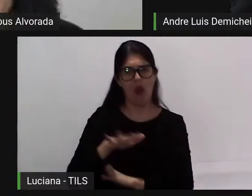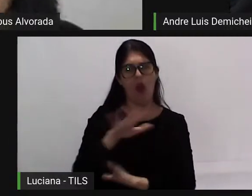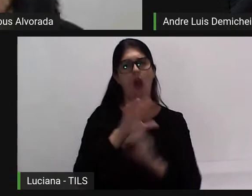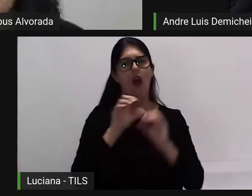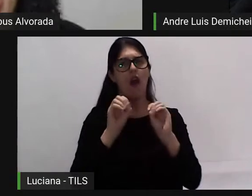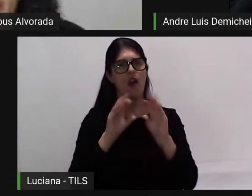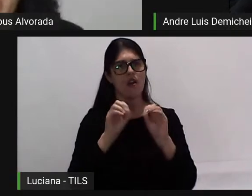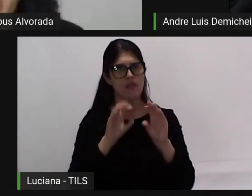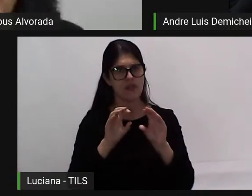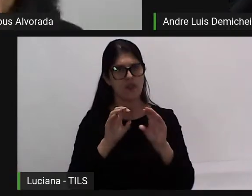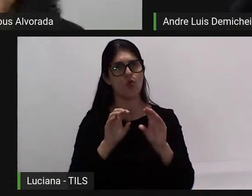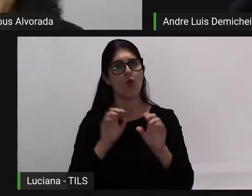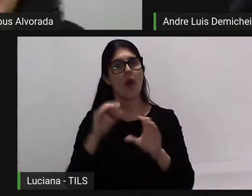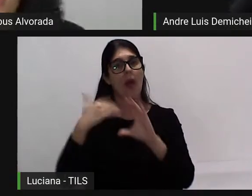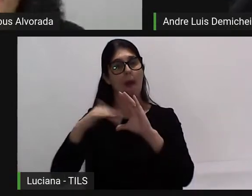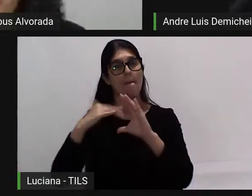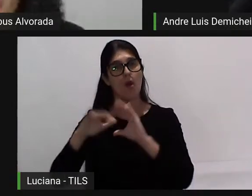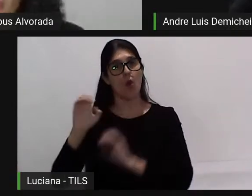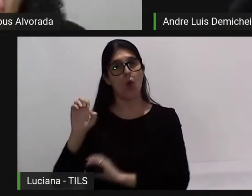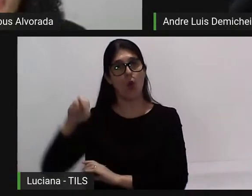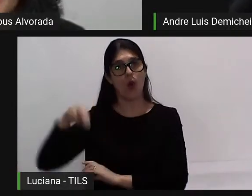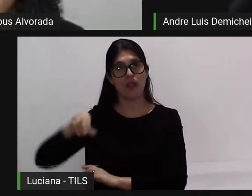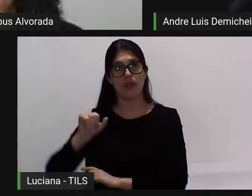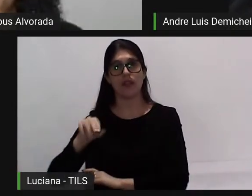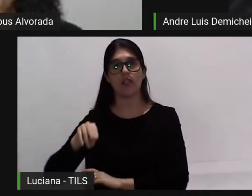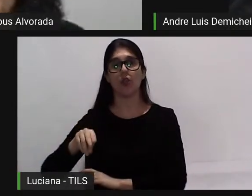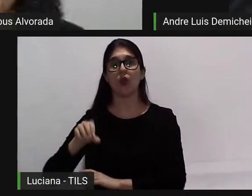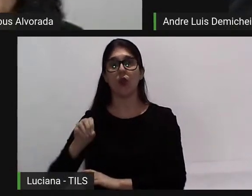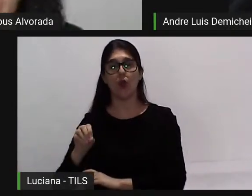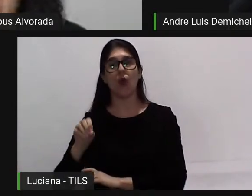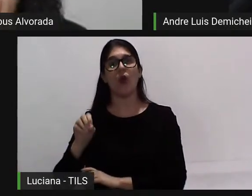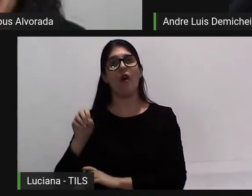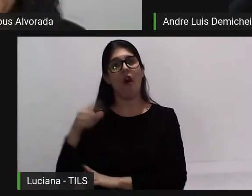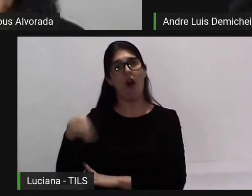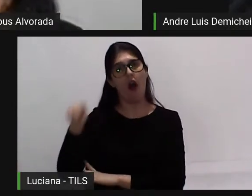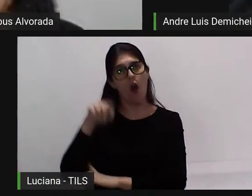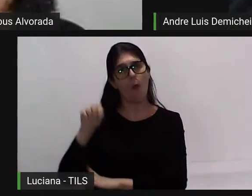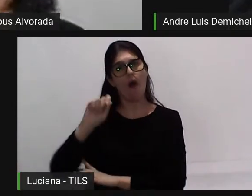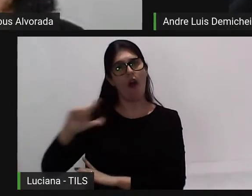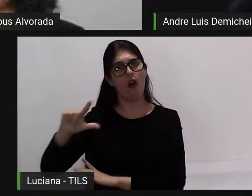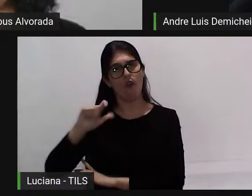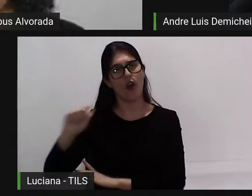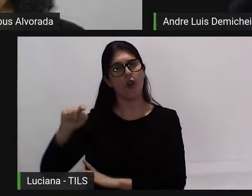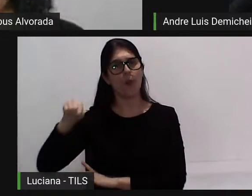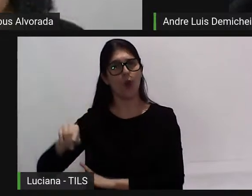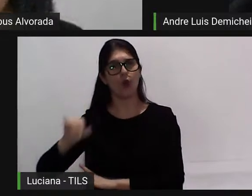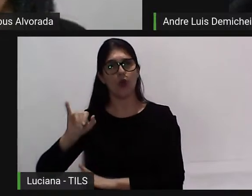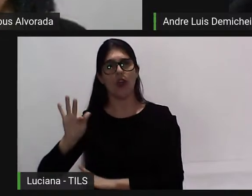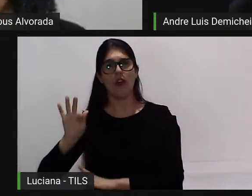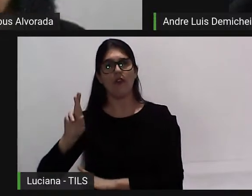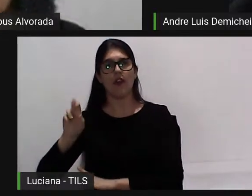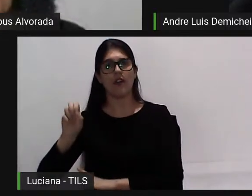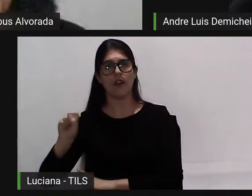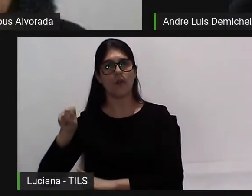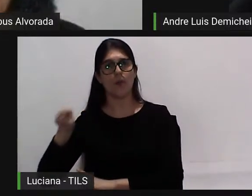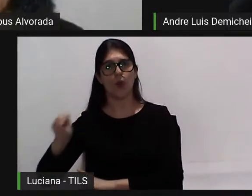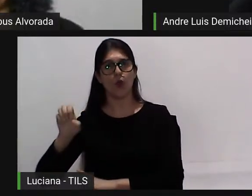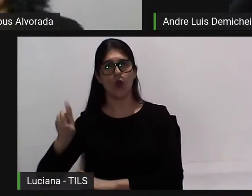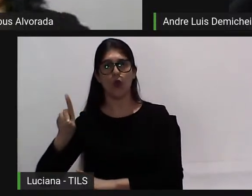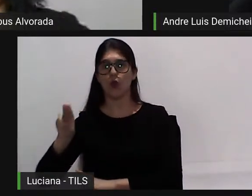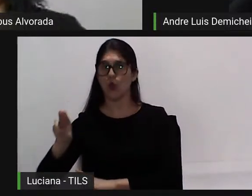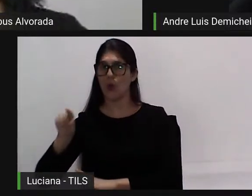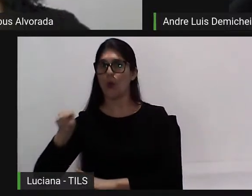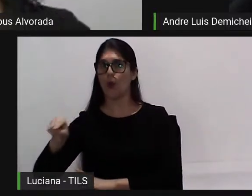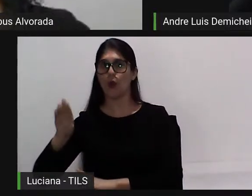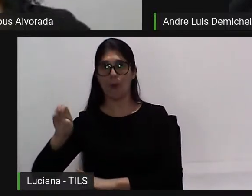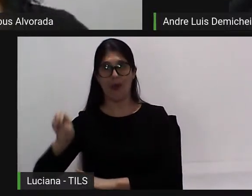ensino@alvorada.ifrs.edu.br, Mas aqui a gente vai deixar uma última pergunta